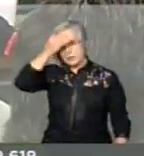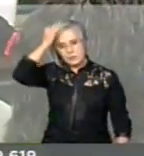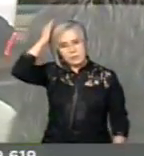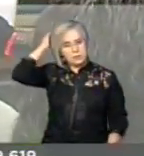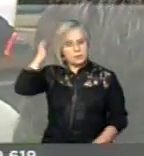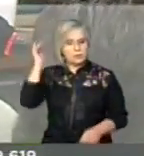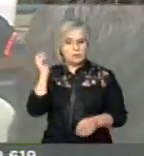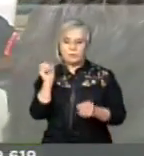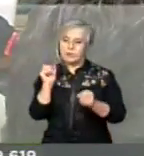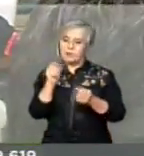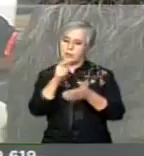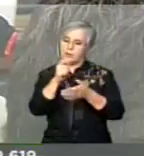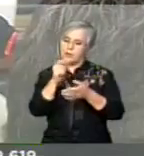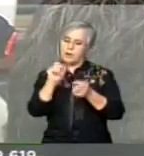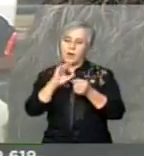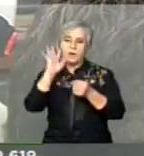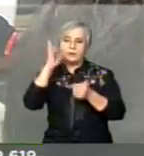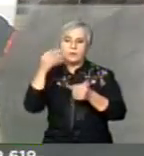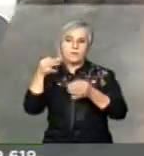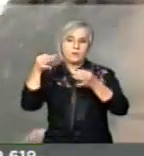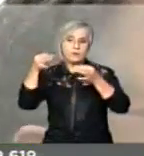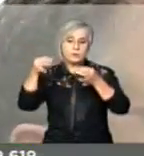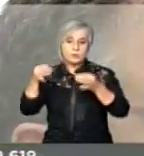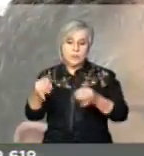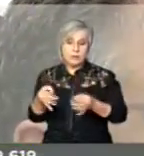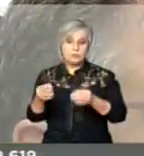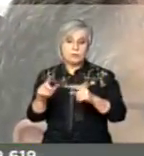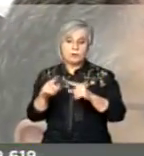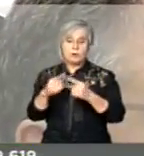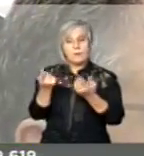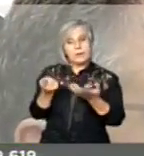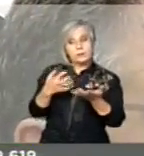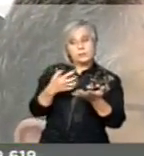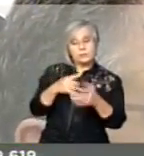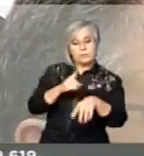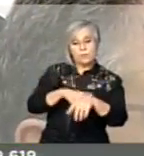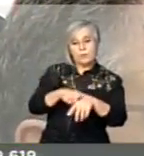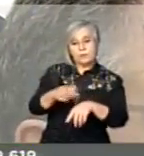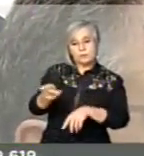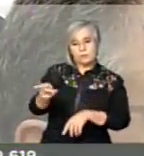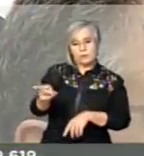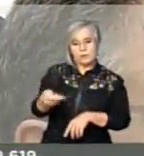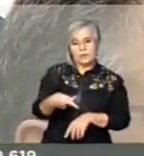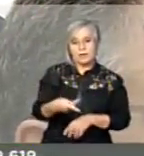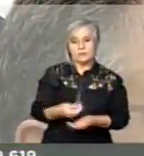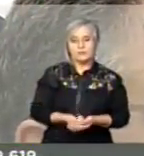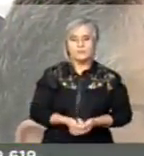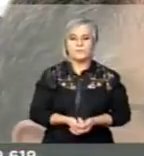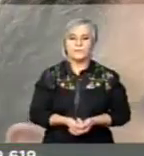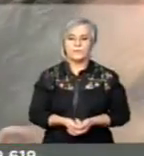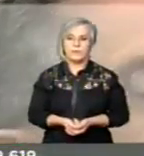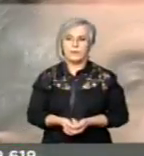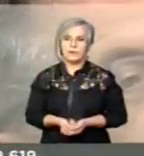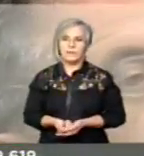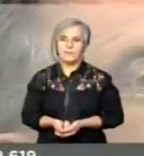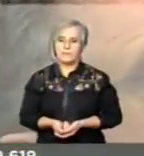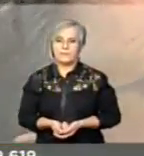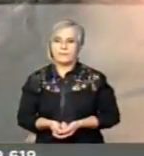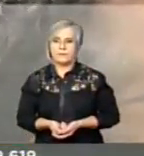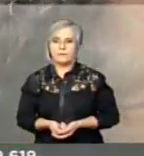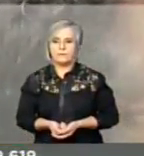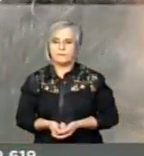linhas tortas, ou seja, rigor ético de ocasião do doutor Reale Júnior na apreciação desse